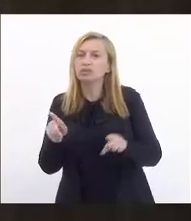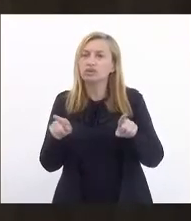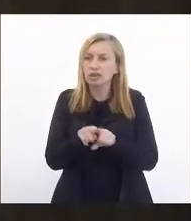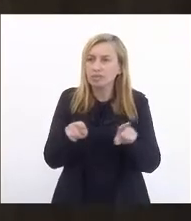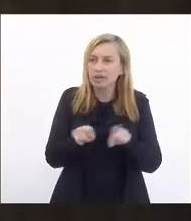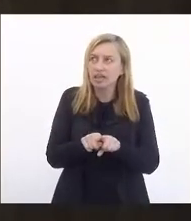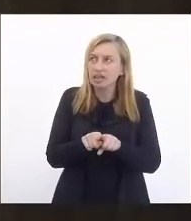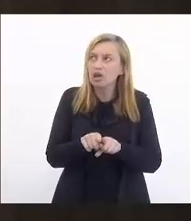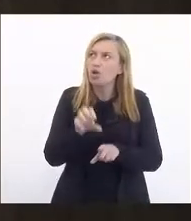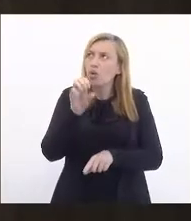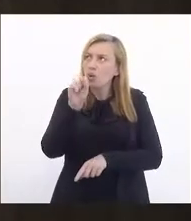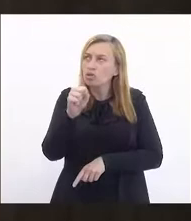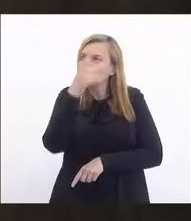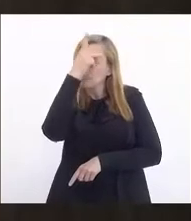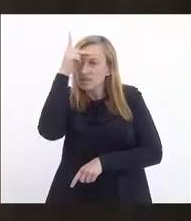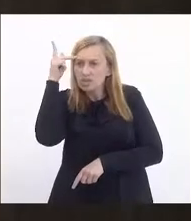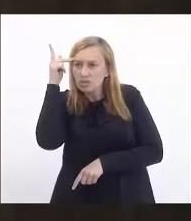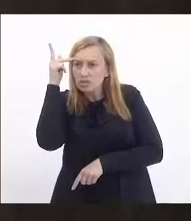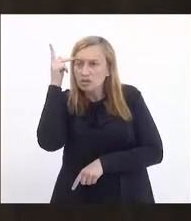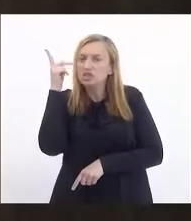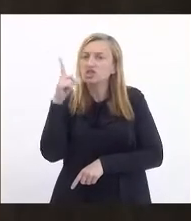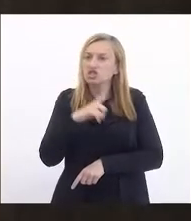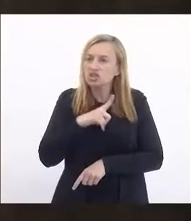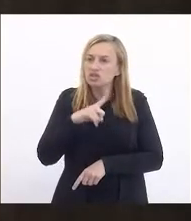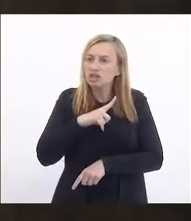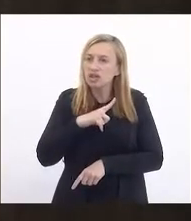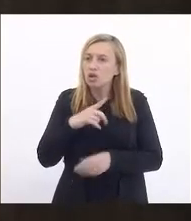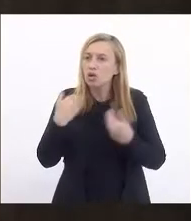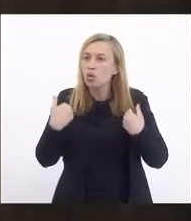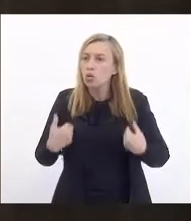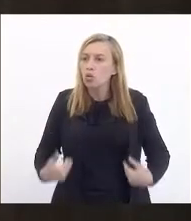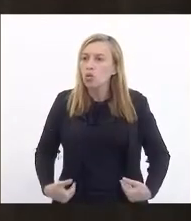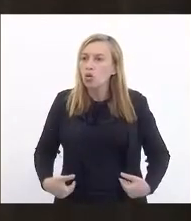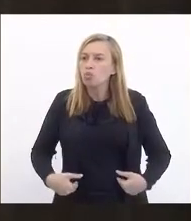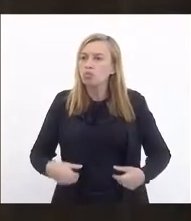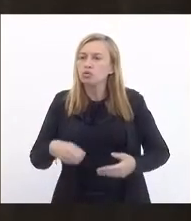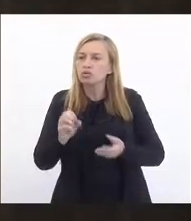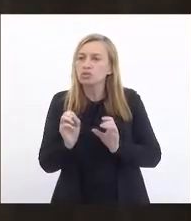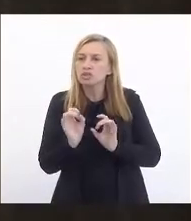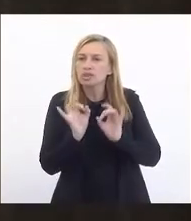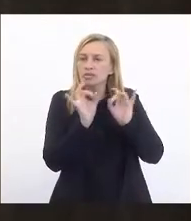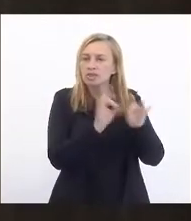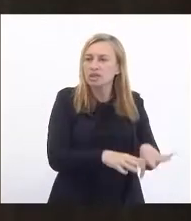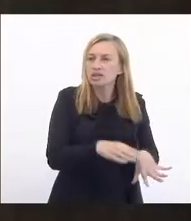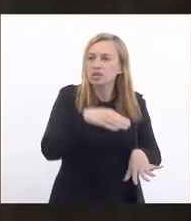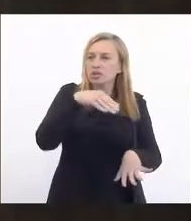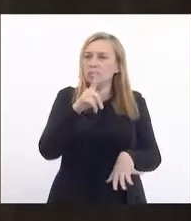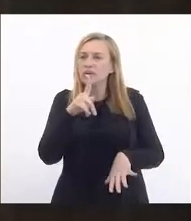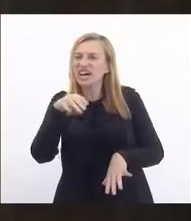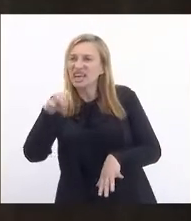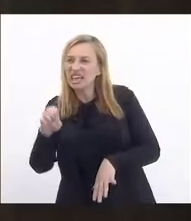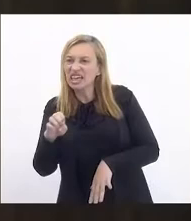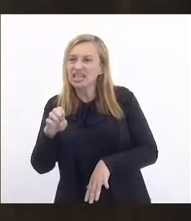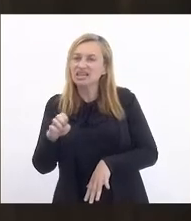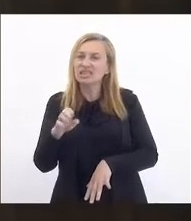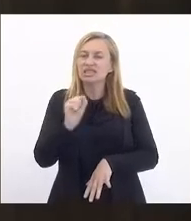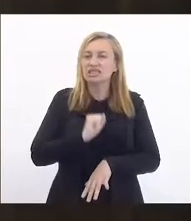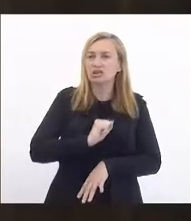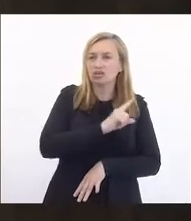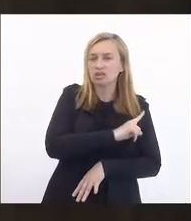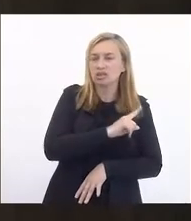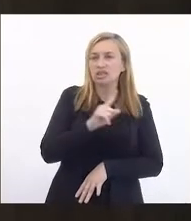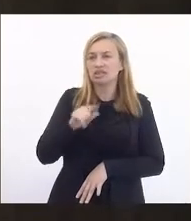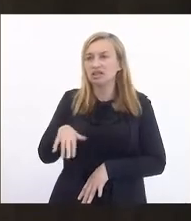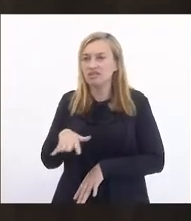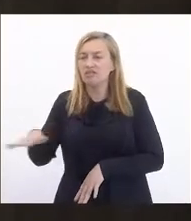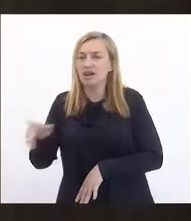oito pessoas que tiveram seus corpos jogados num mangue em São Gonçalo na favela